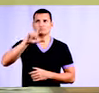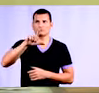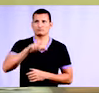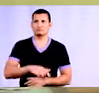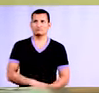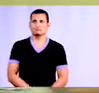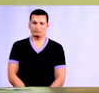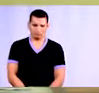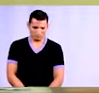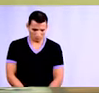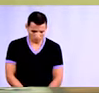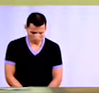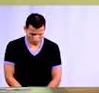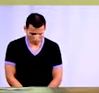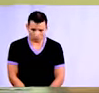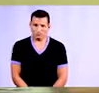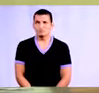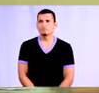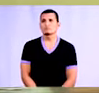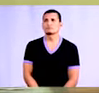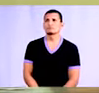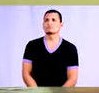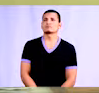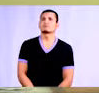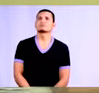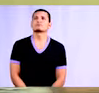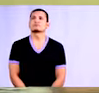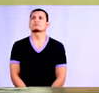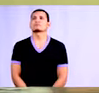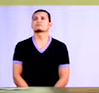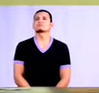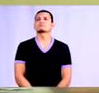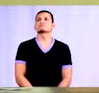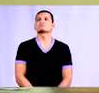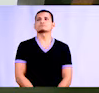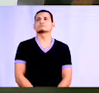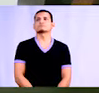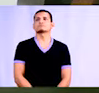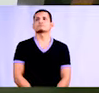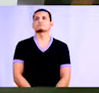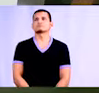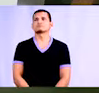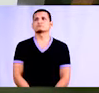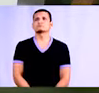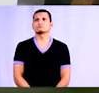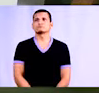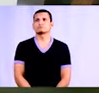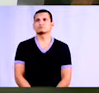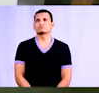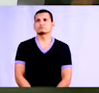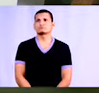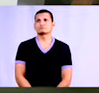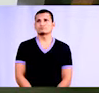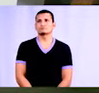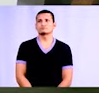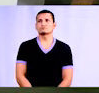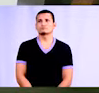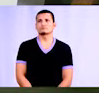A memória RAM, a memória principal, a memória volátil. Né? Como álcool, né, professor? Exatamente.